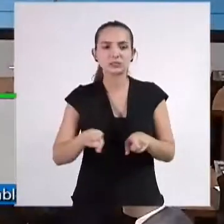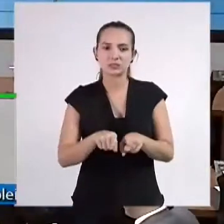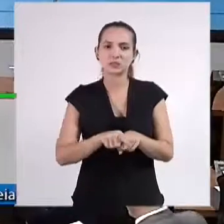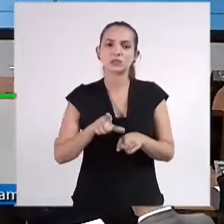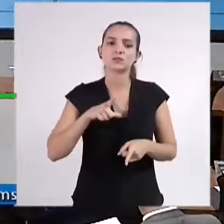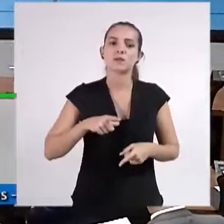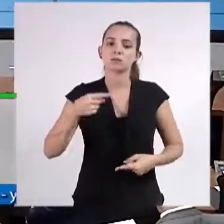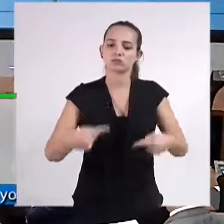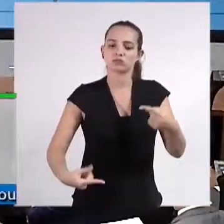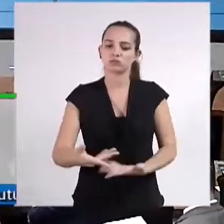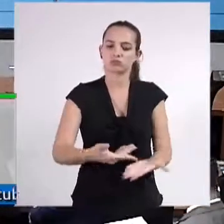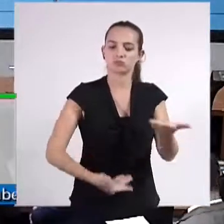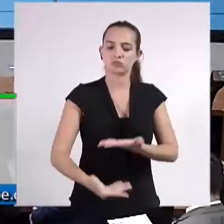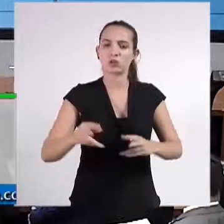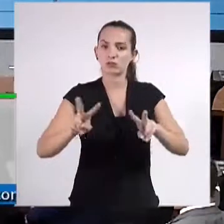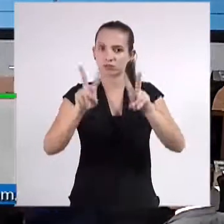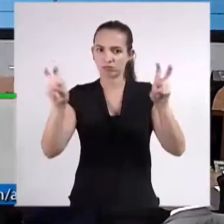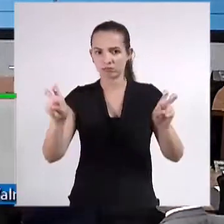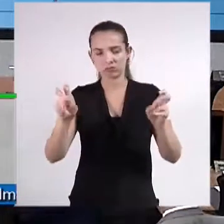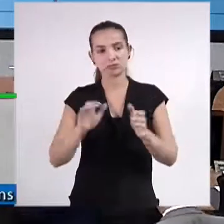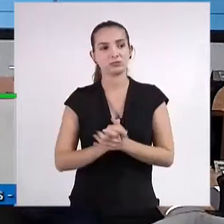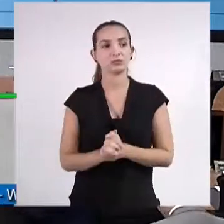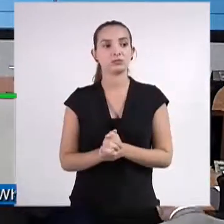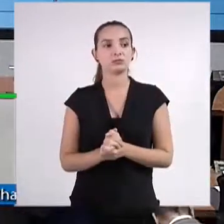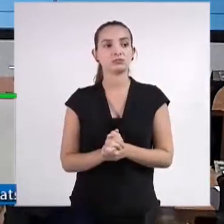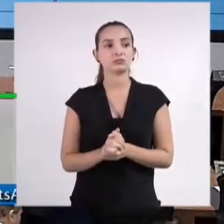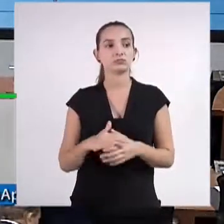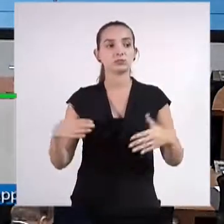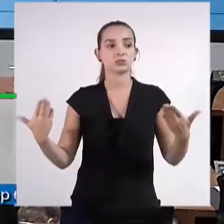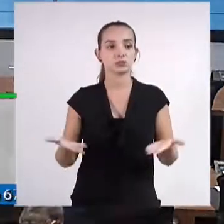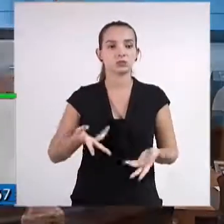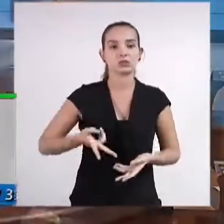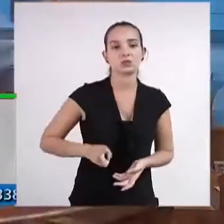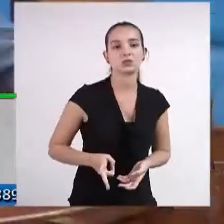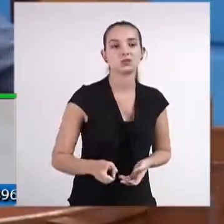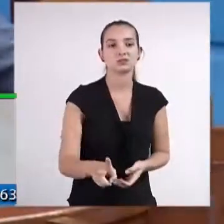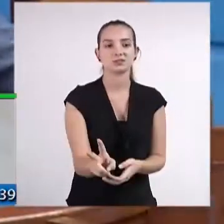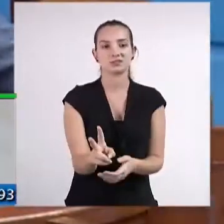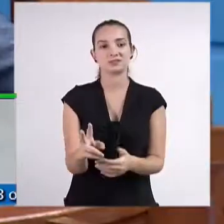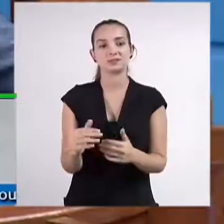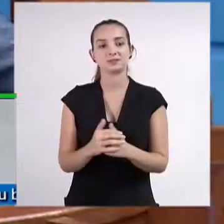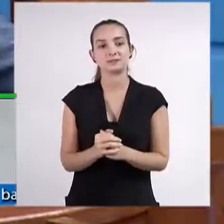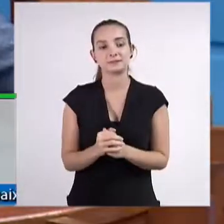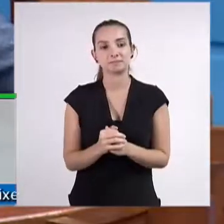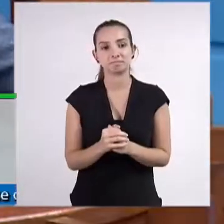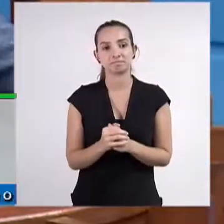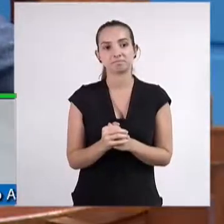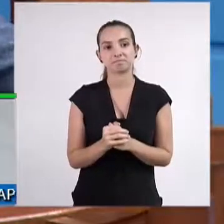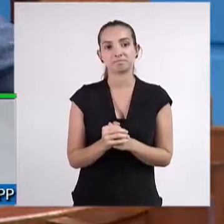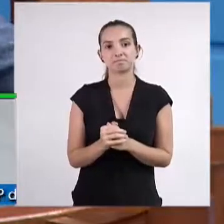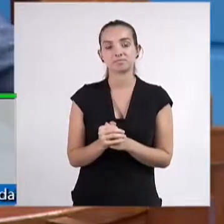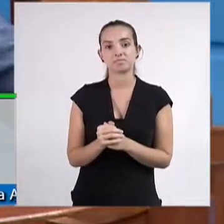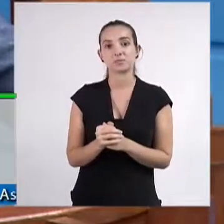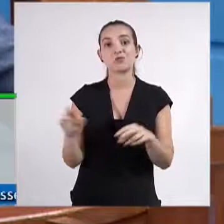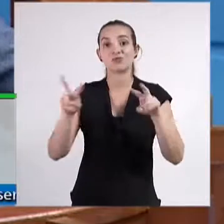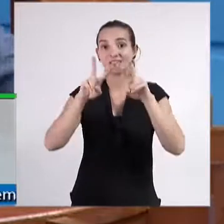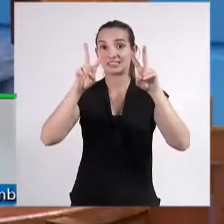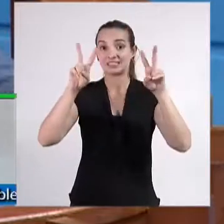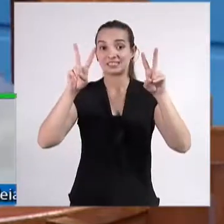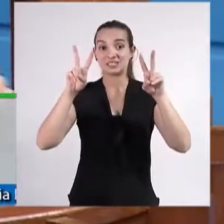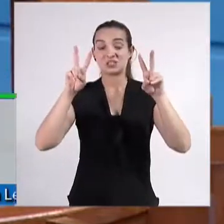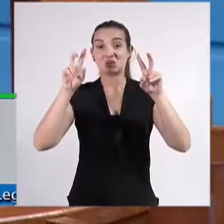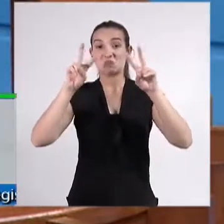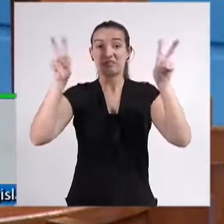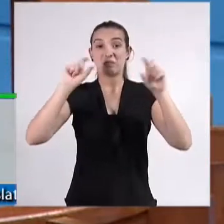assunto que continua em alta, literalmente alta, nos